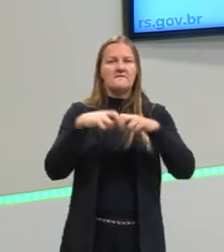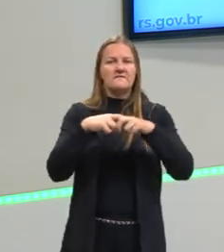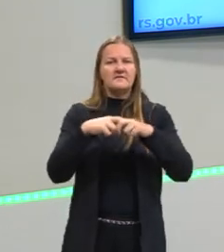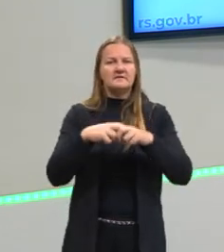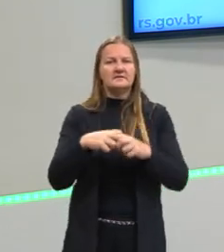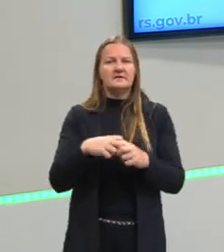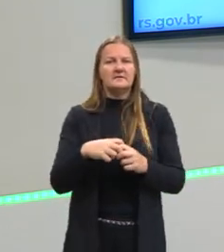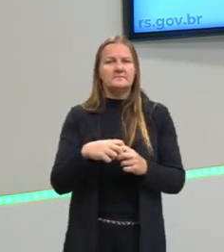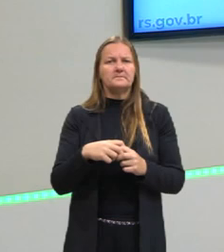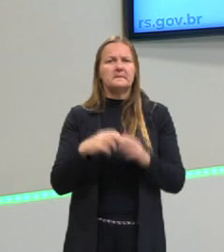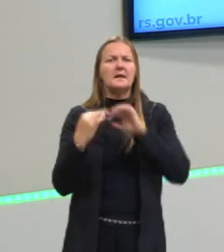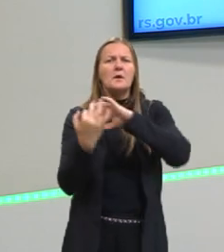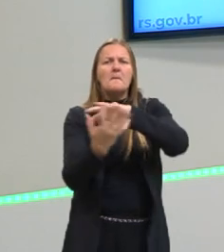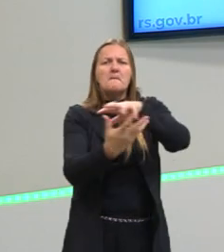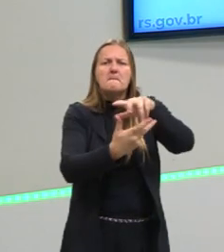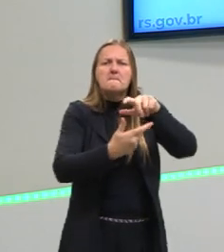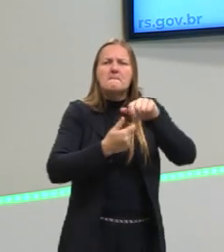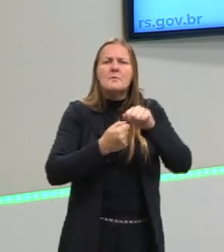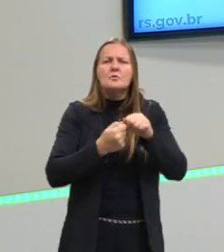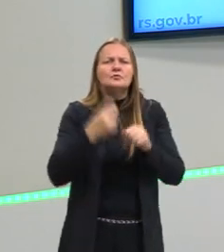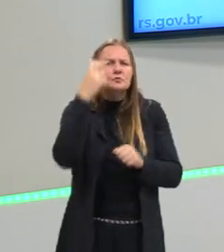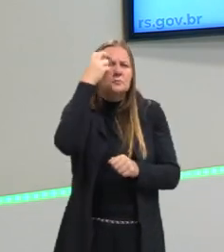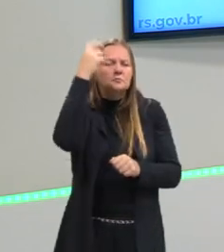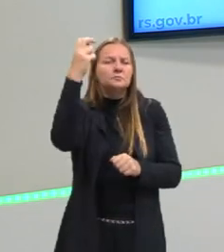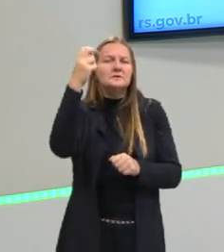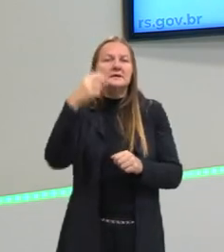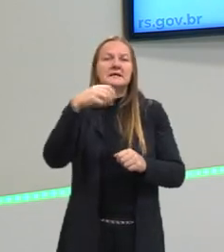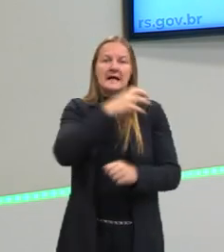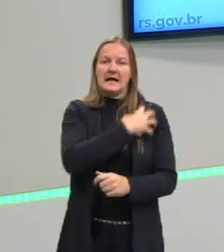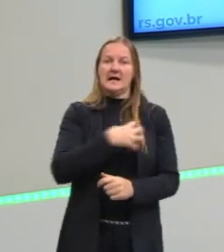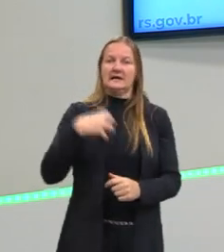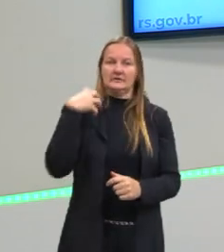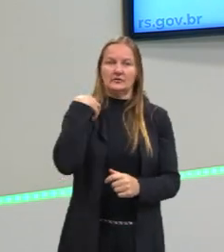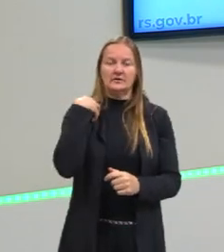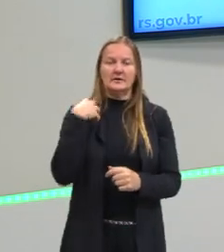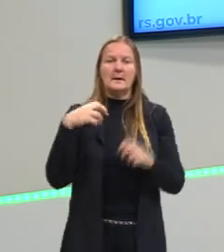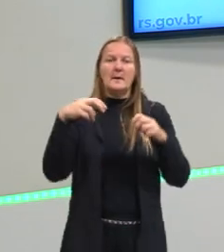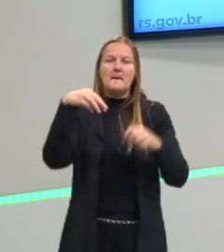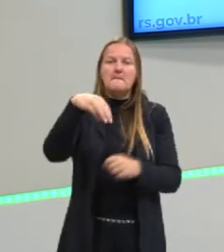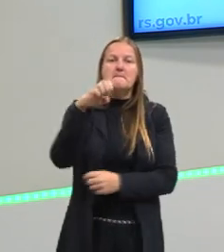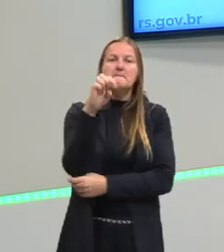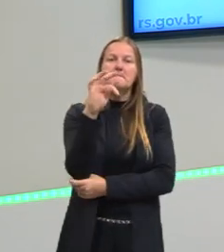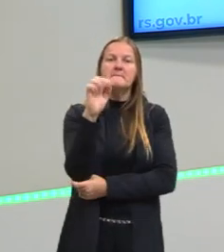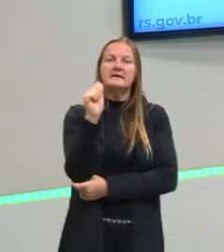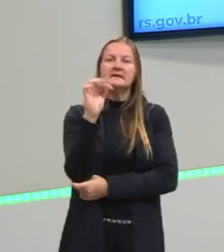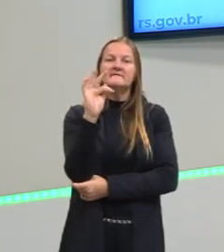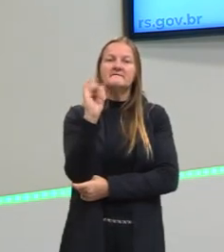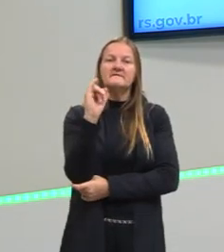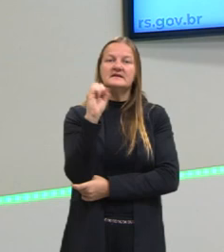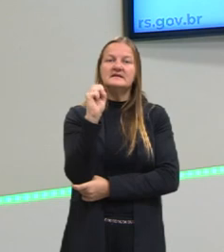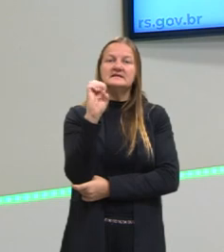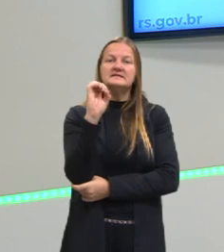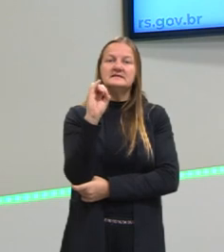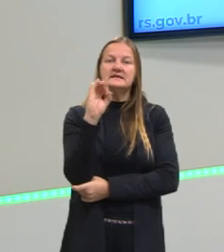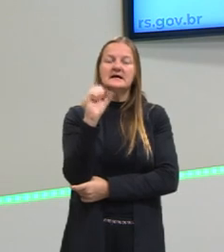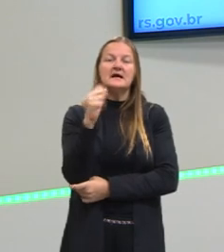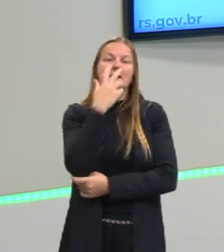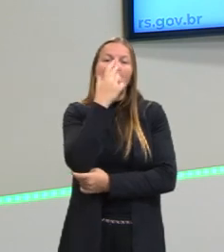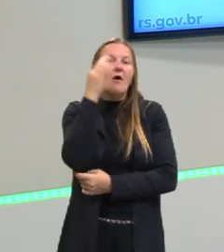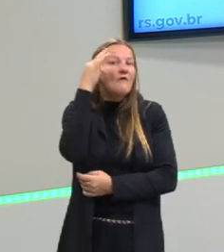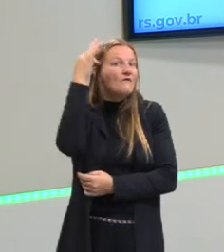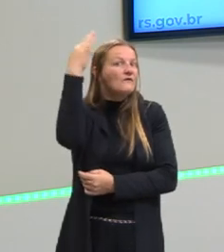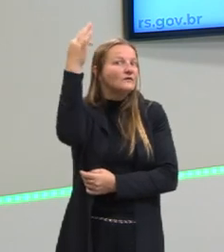inteligível do papel em Aristóteles não dá em Aristóteles a metafísica é a chamada filosofia